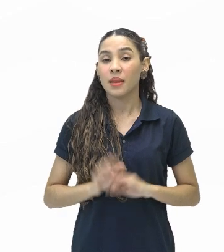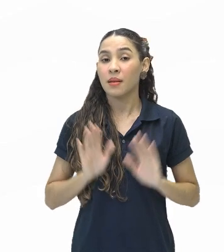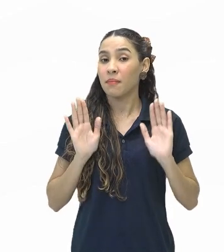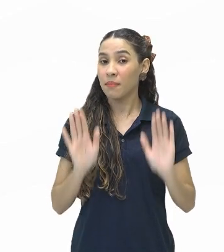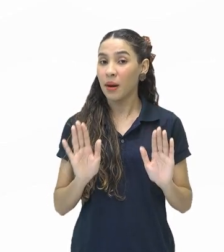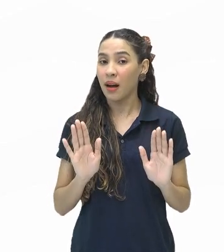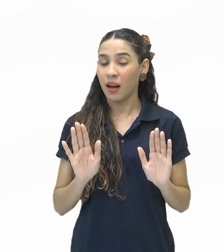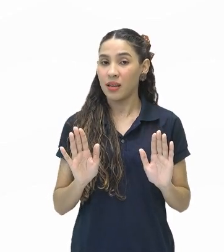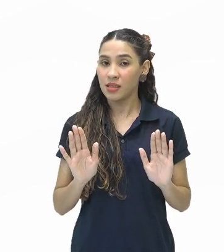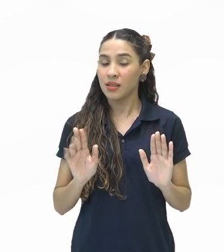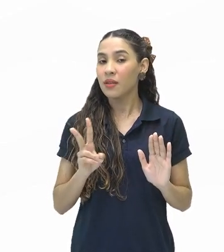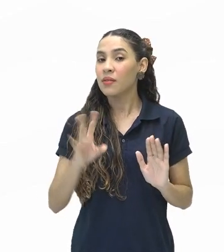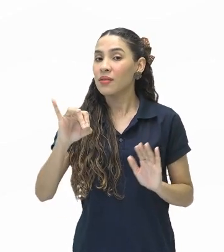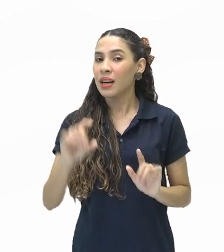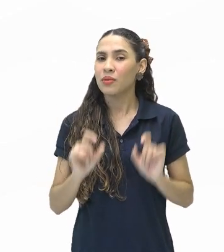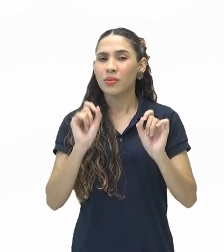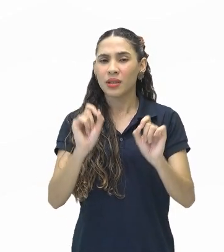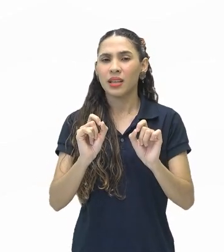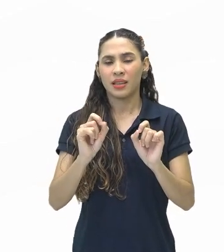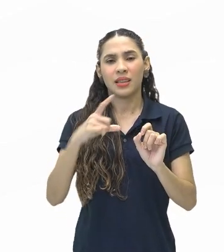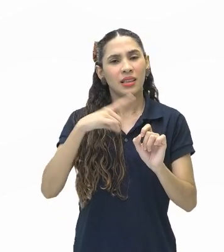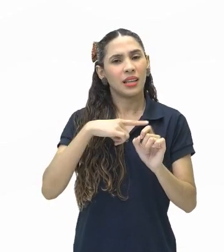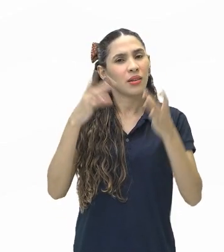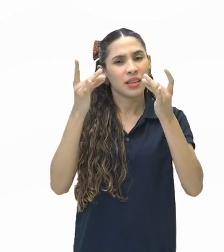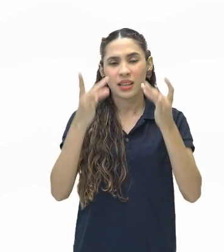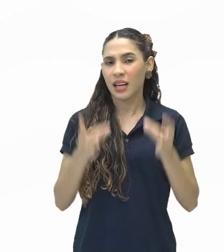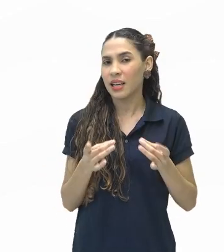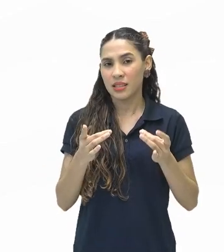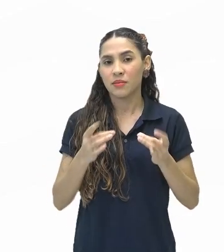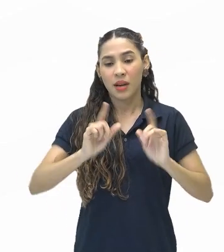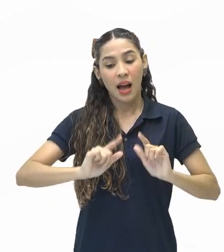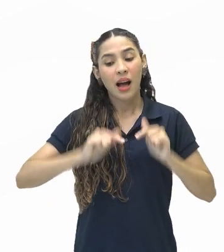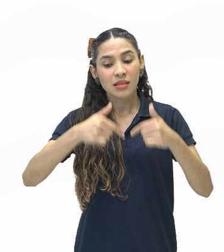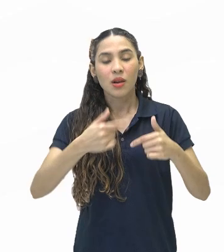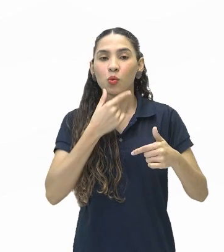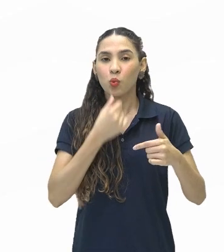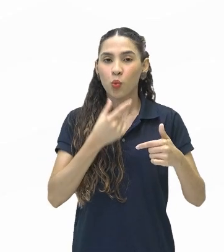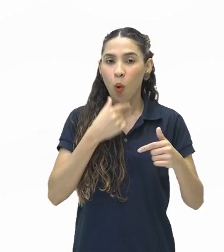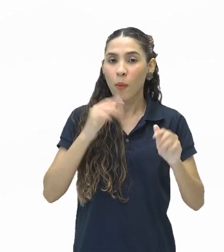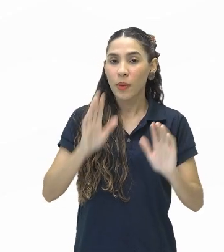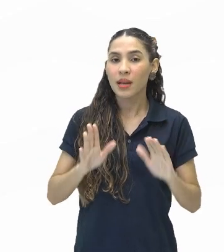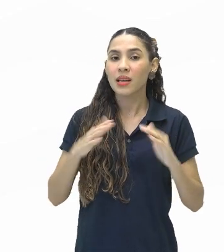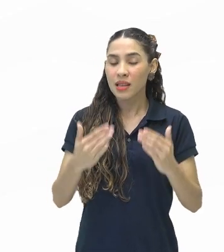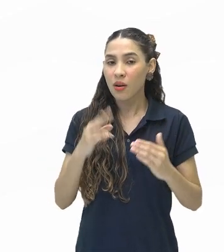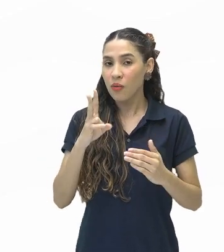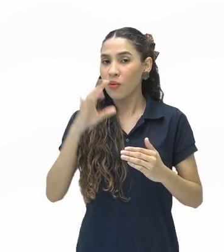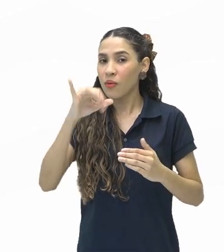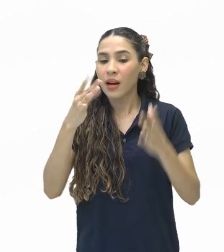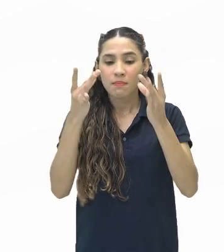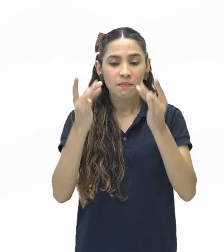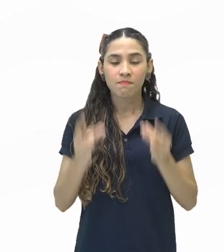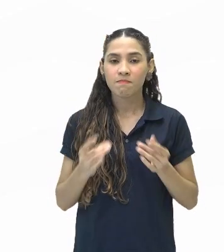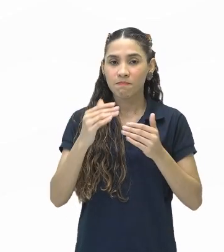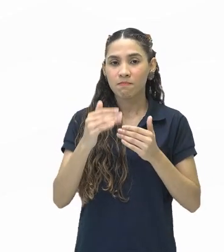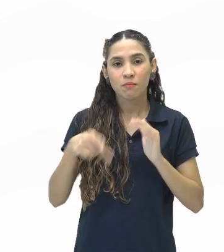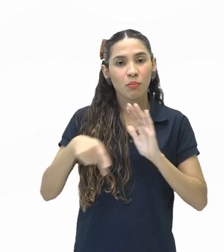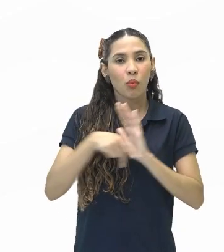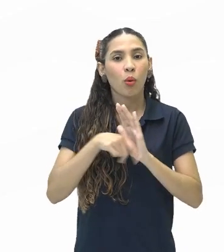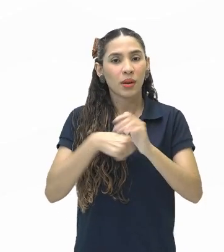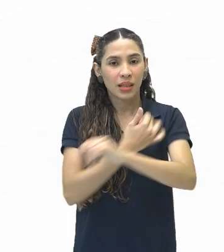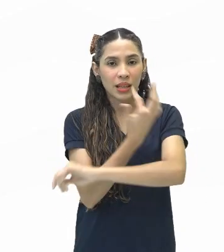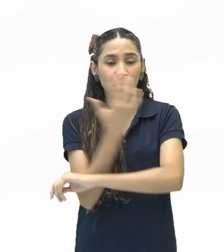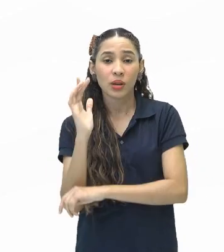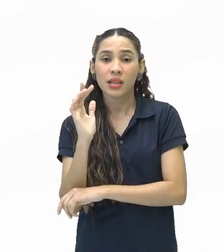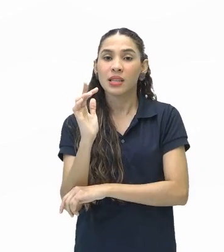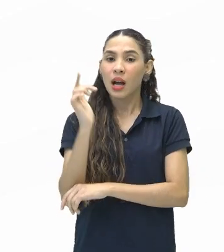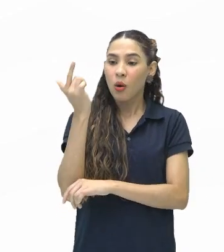que isso vai o quê? Vai além, né? A ação do homem, então, ela vai além da natureza, ele